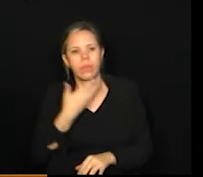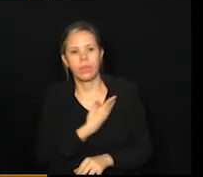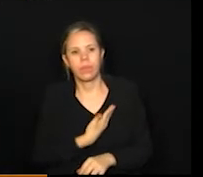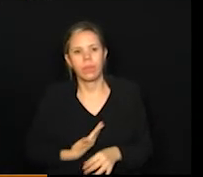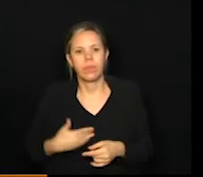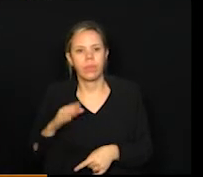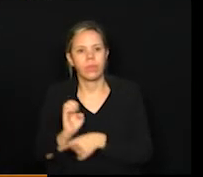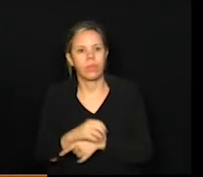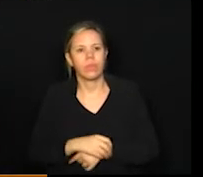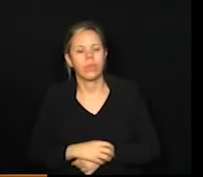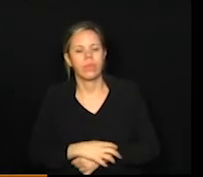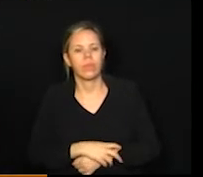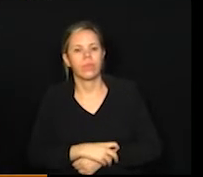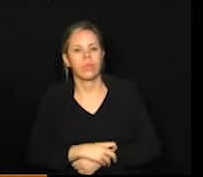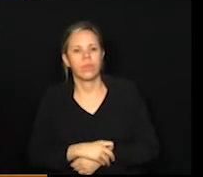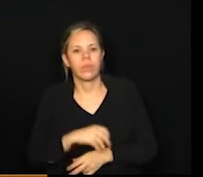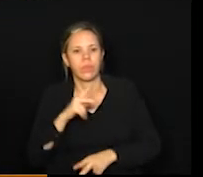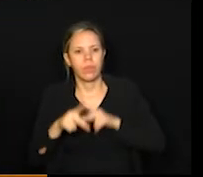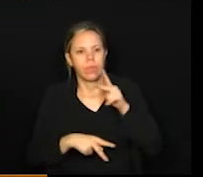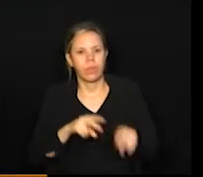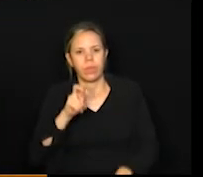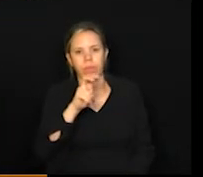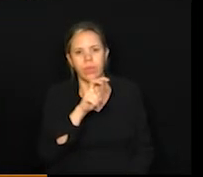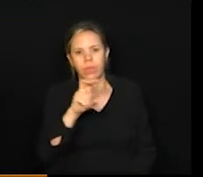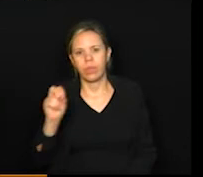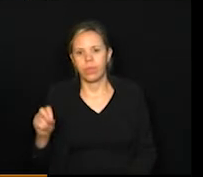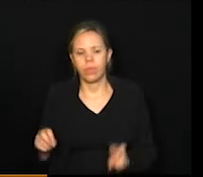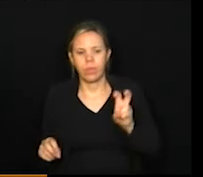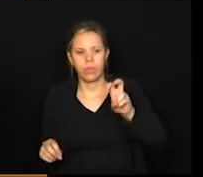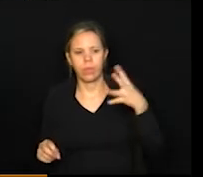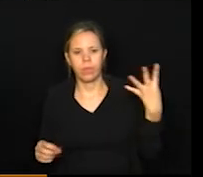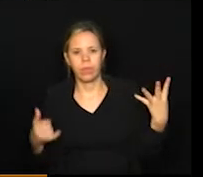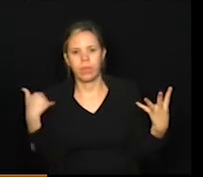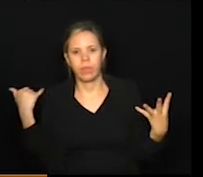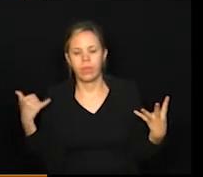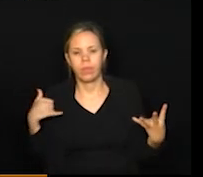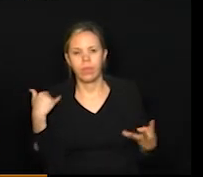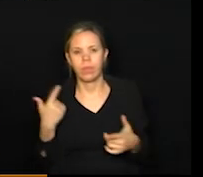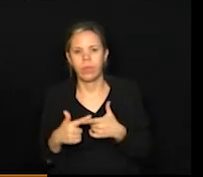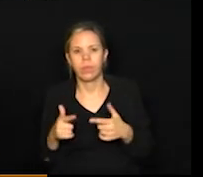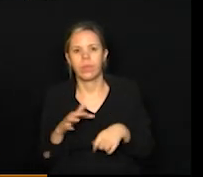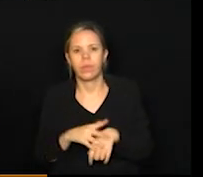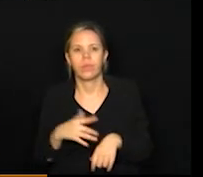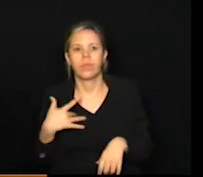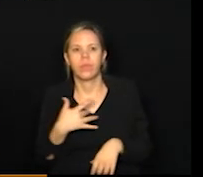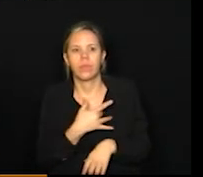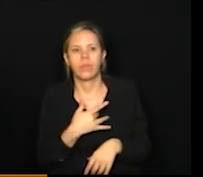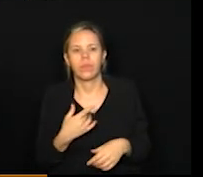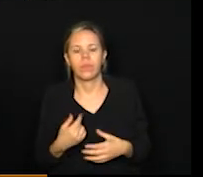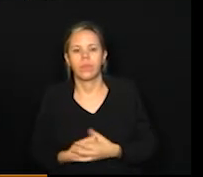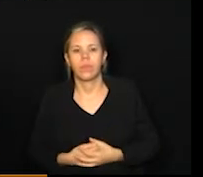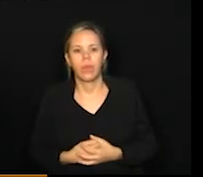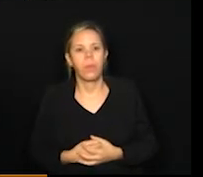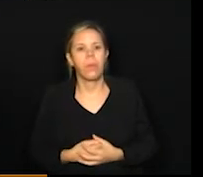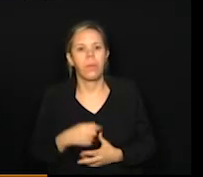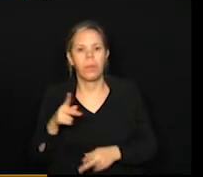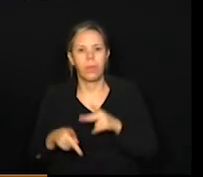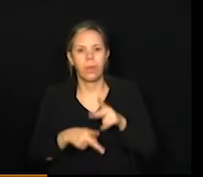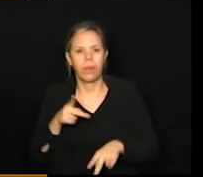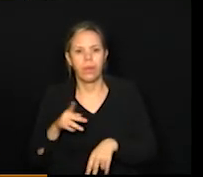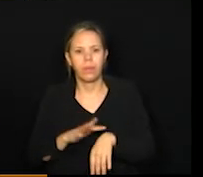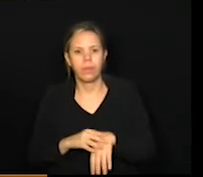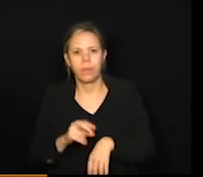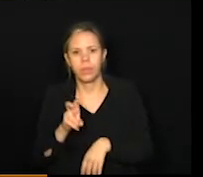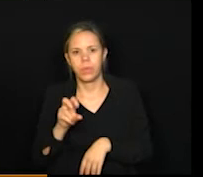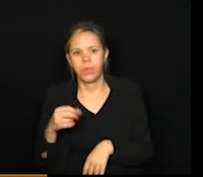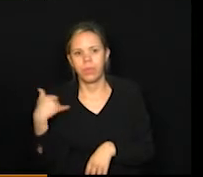do estado, que são pessoas de 50 a 54 anos com comorbidades. Olha, então, pessoas com comorbidades de